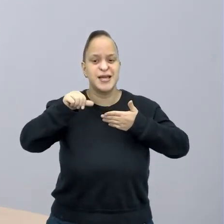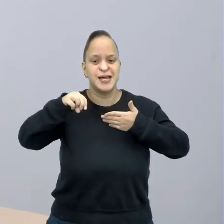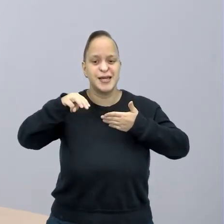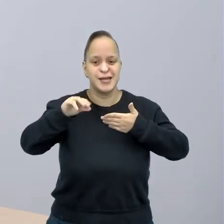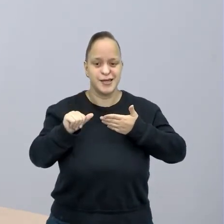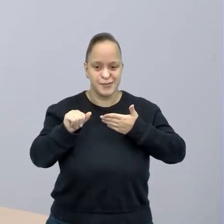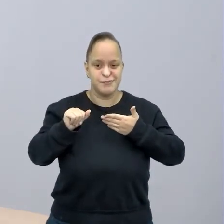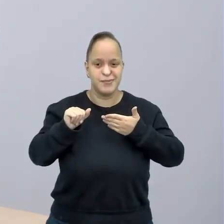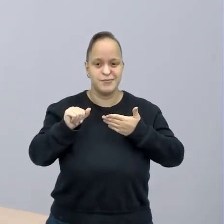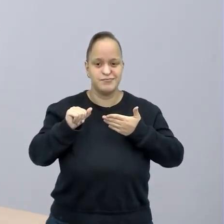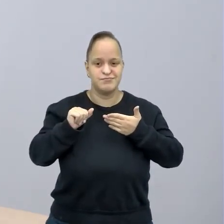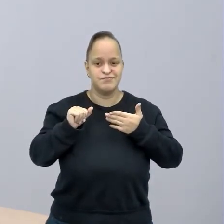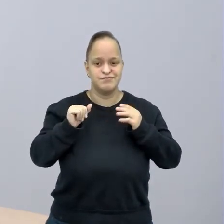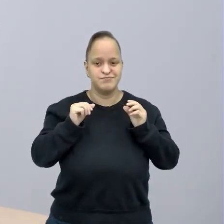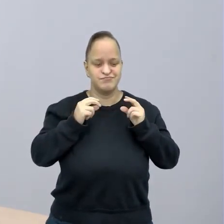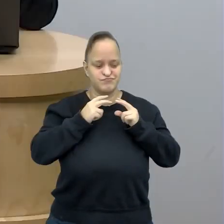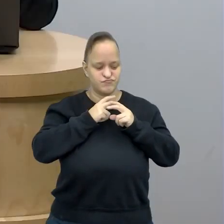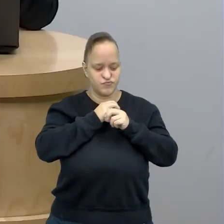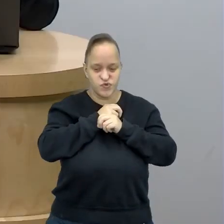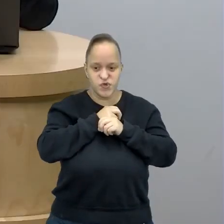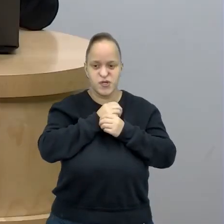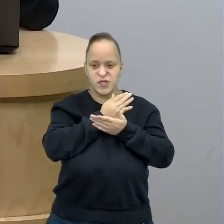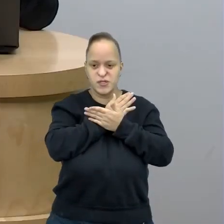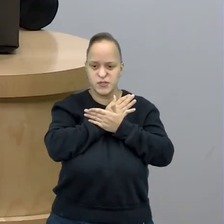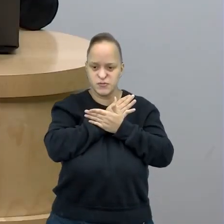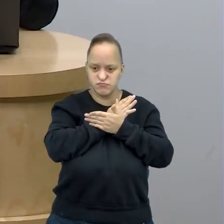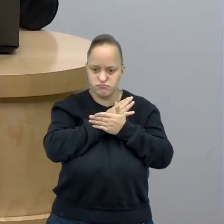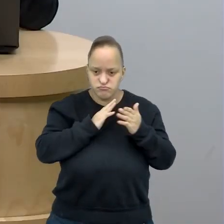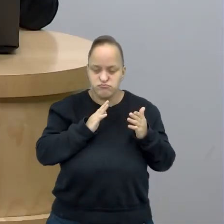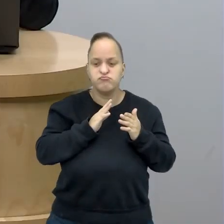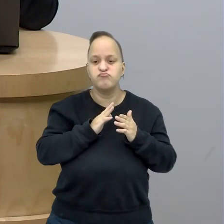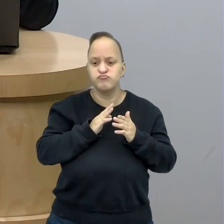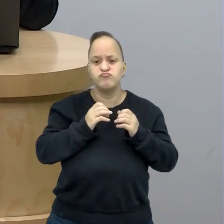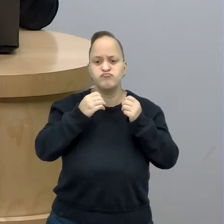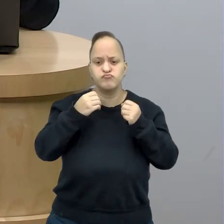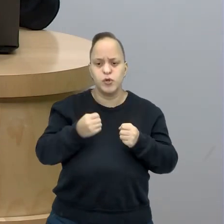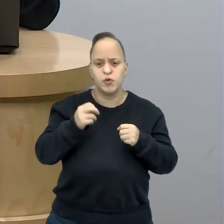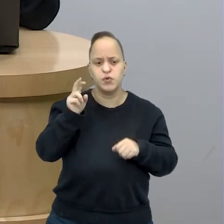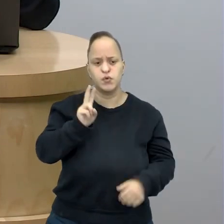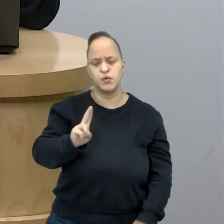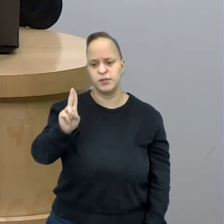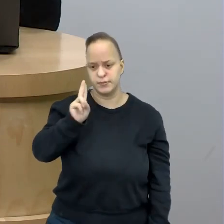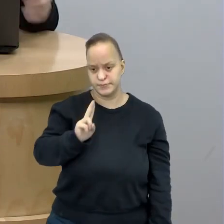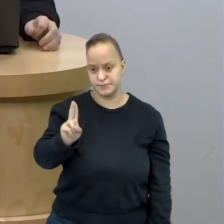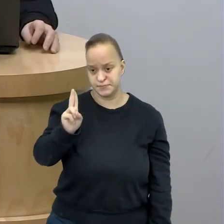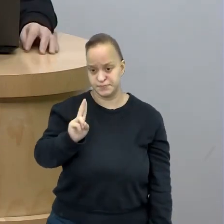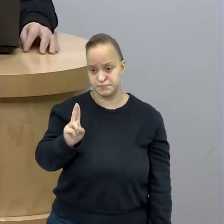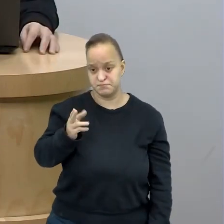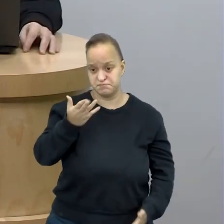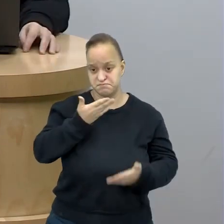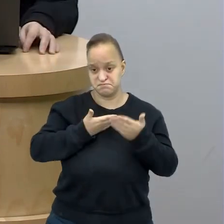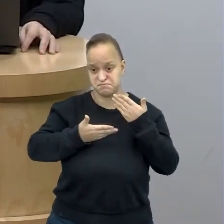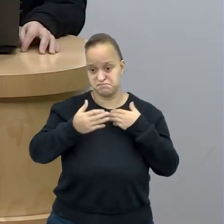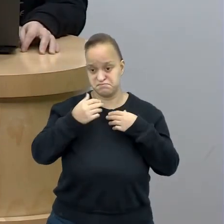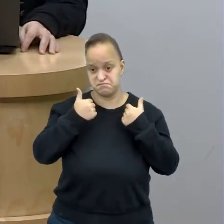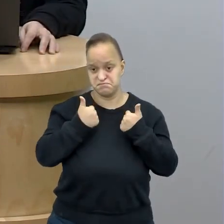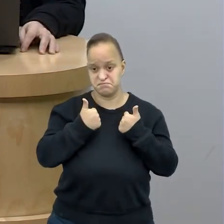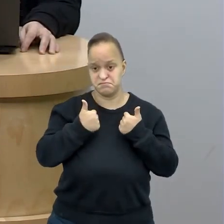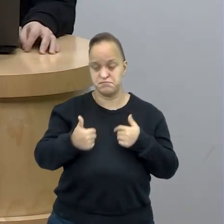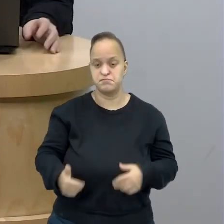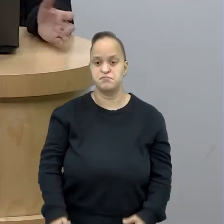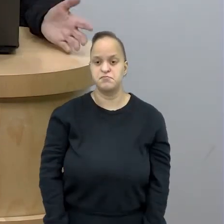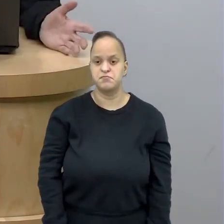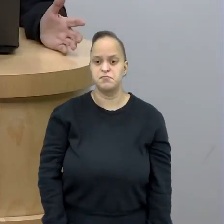as células cancerígenas, né? Então, você utiliza o iodo aí para fazer esse tratamento. Perfeito. E